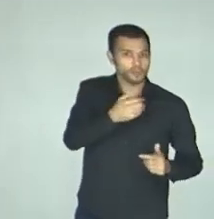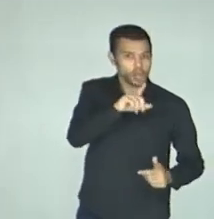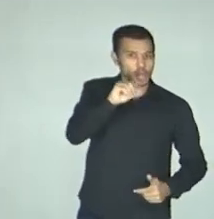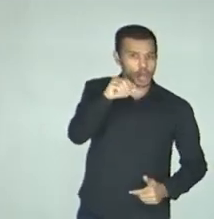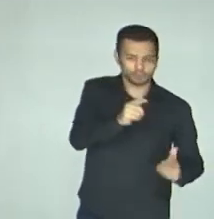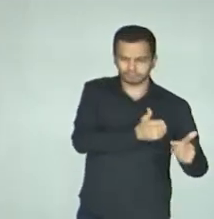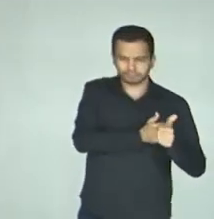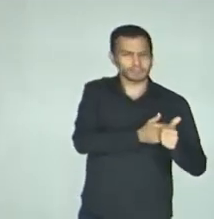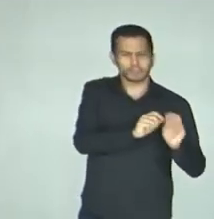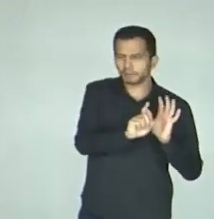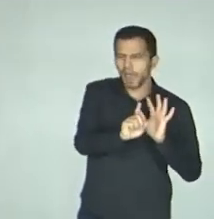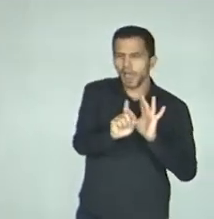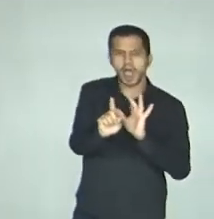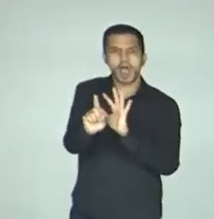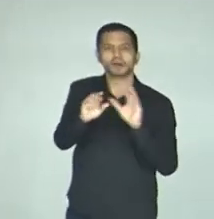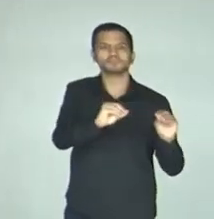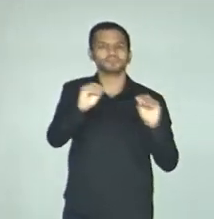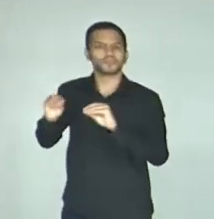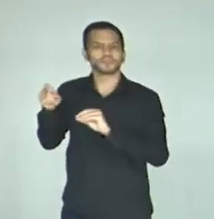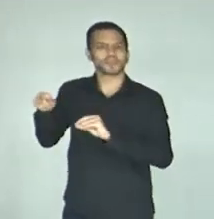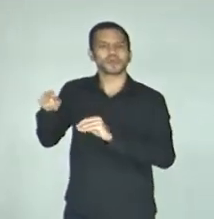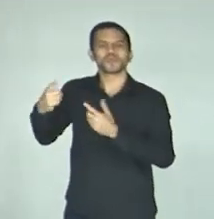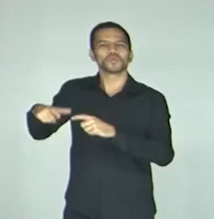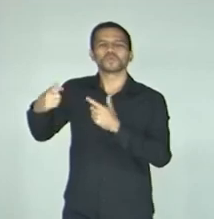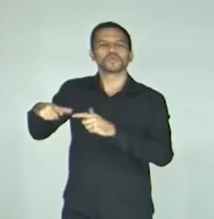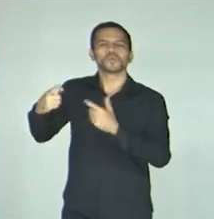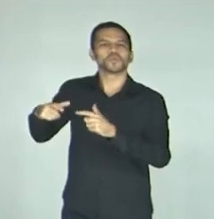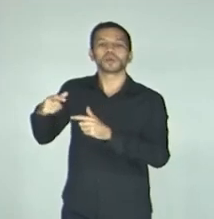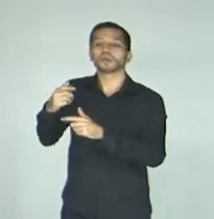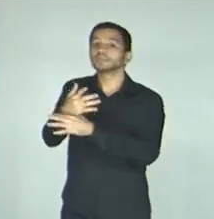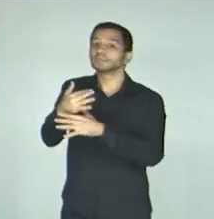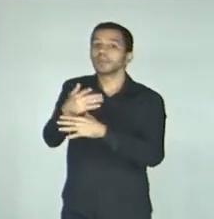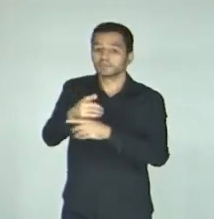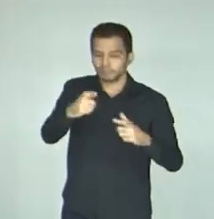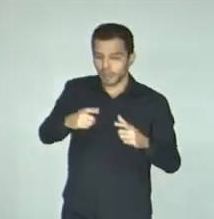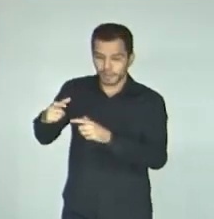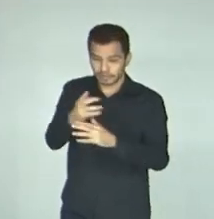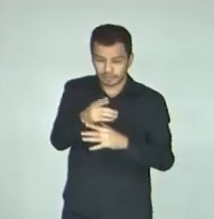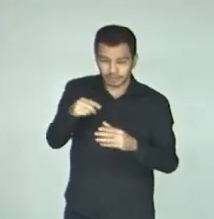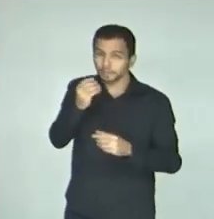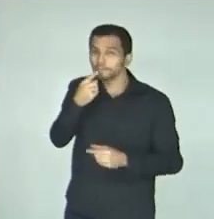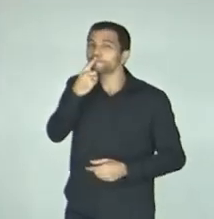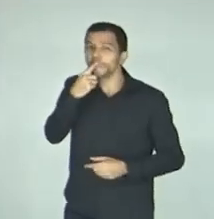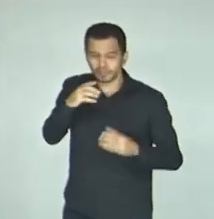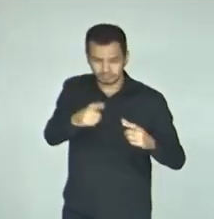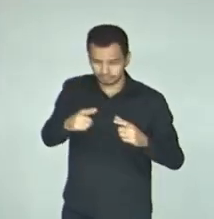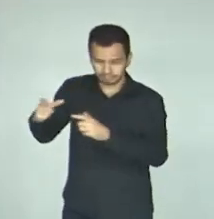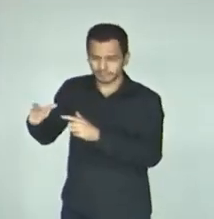ele vai ficar agora morando próximo colado como a cidade chamada Sodoma